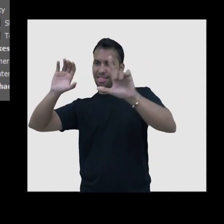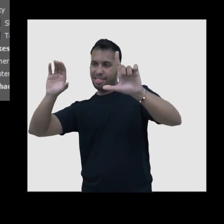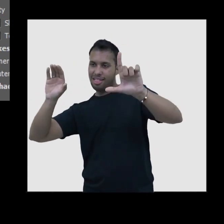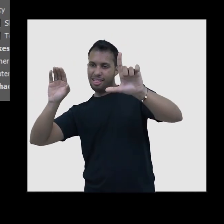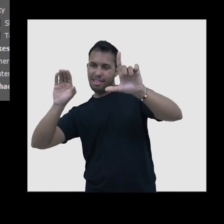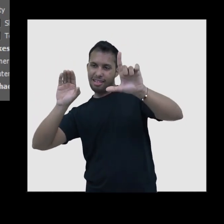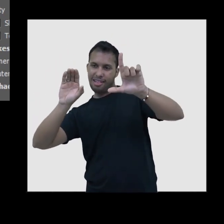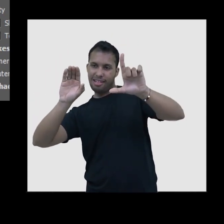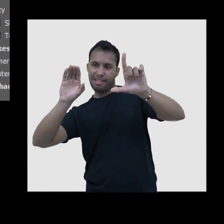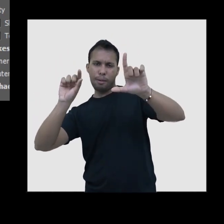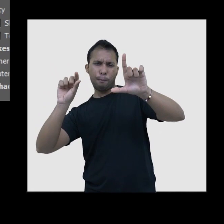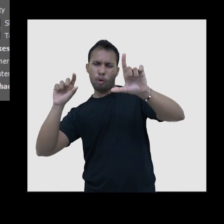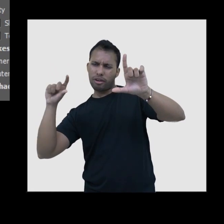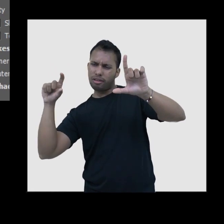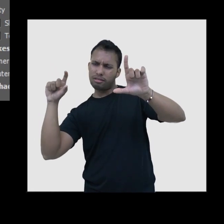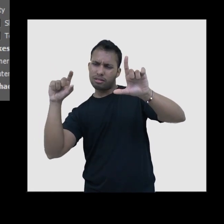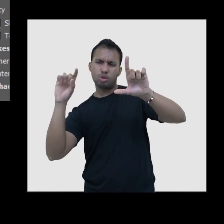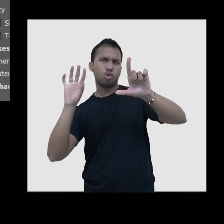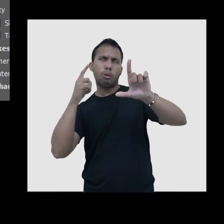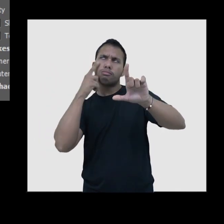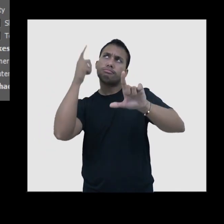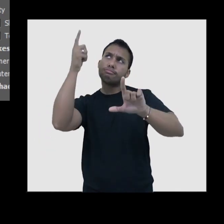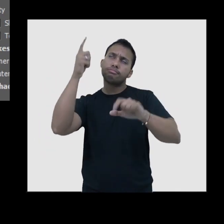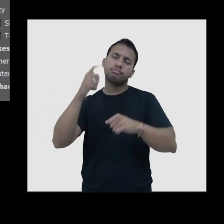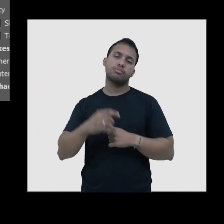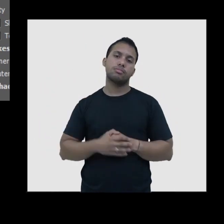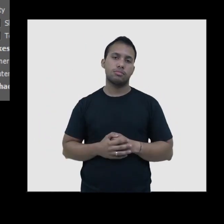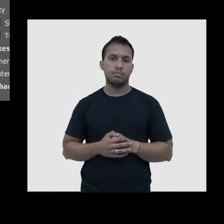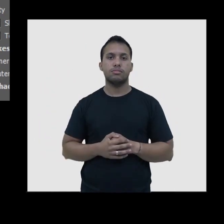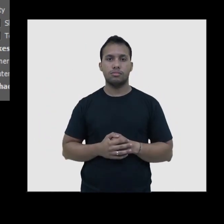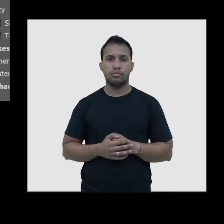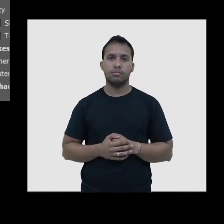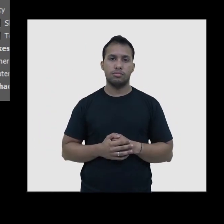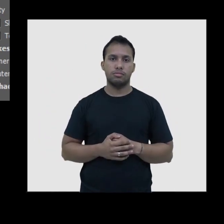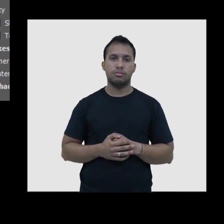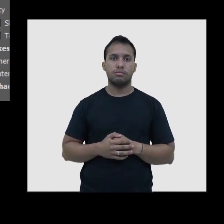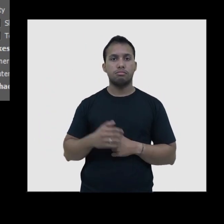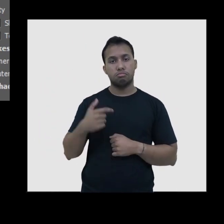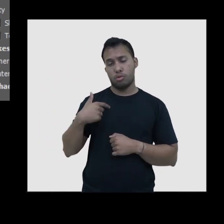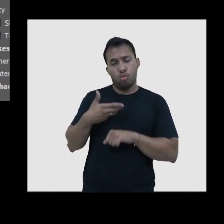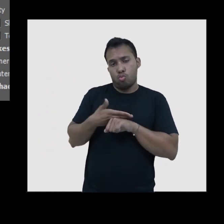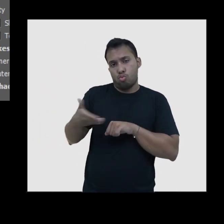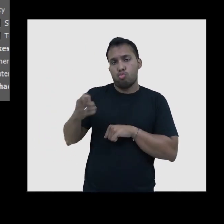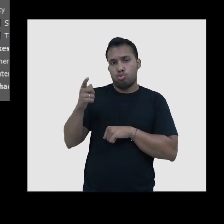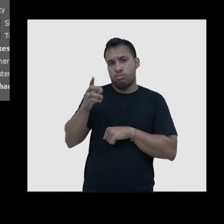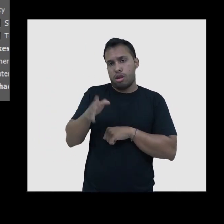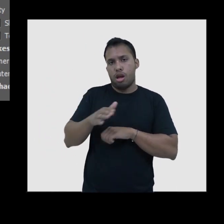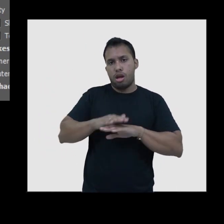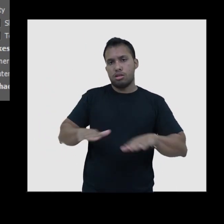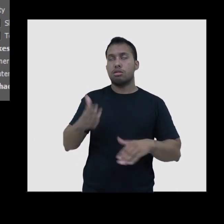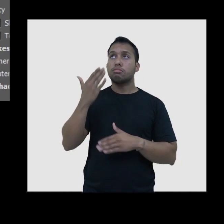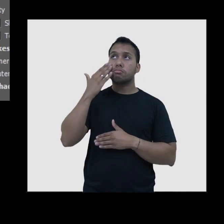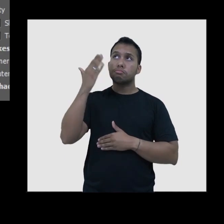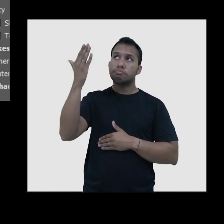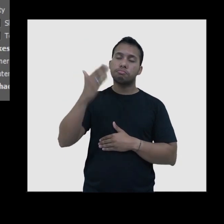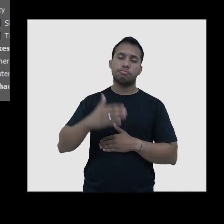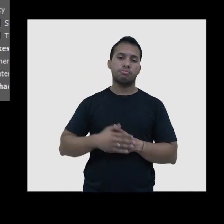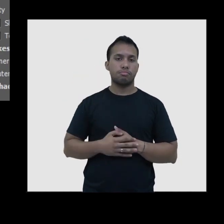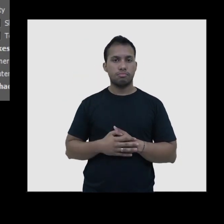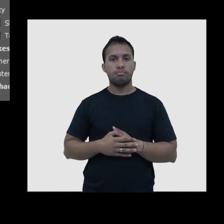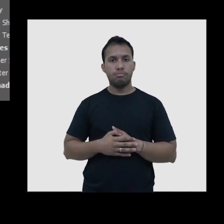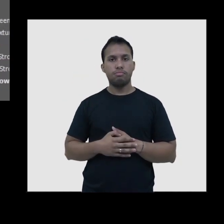na verdade, né? Para ela ficar um pouco mais aproximada aqui do final do vídeo. Pronto, esse é o ponto que eu costumo deixar aqui a janela de Libras do nosso